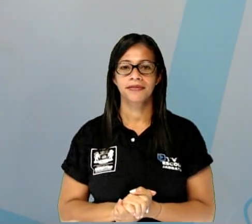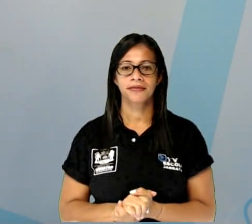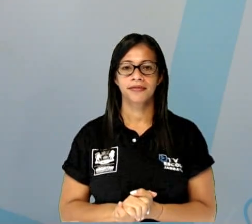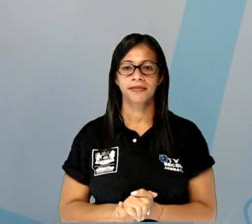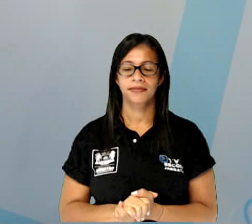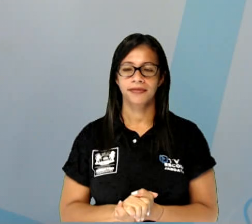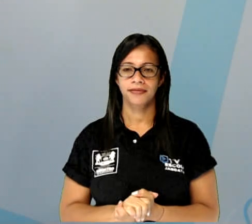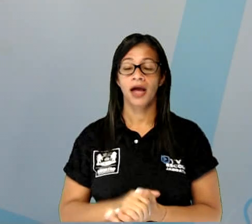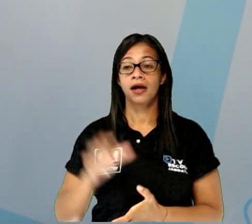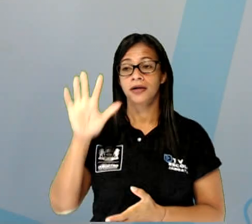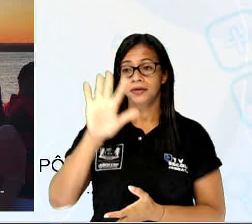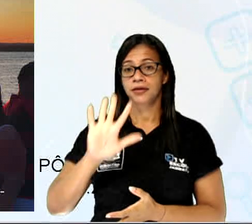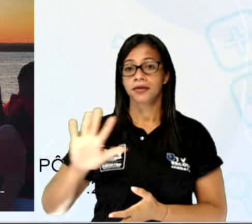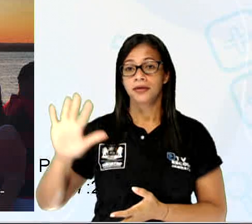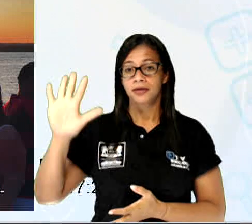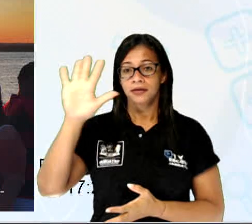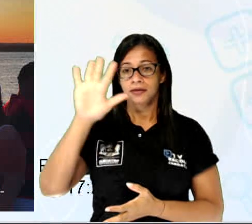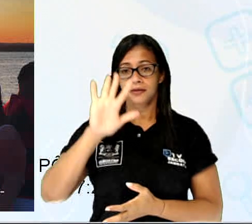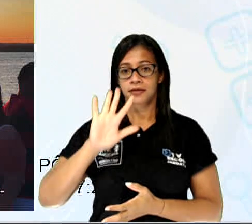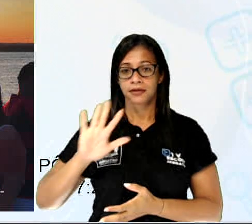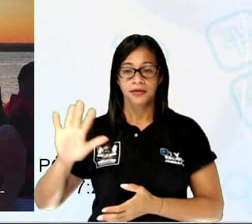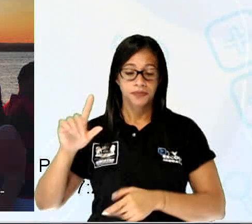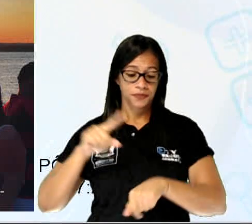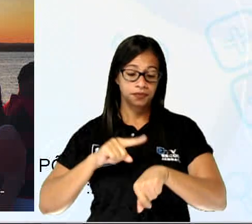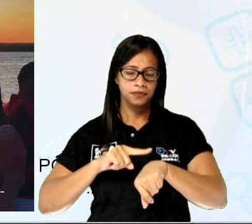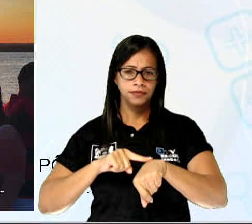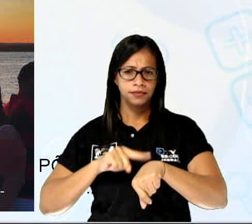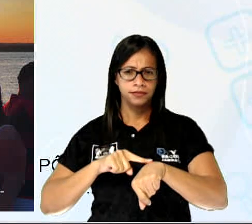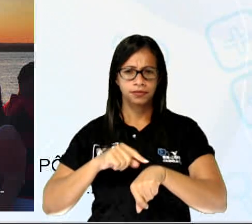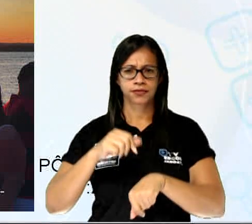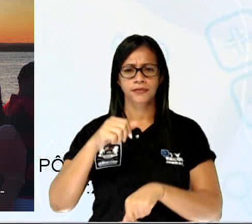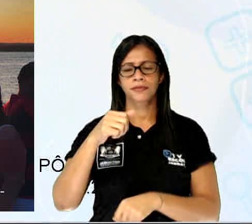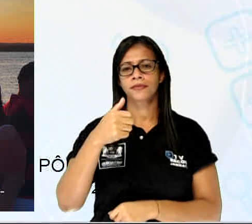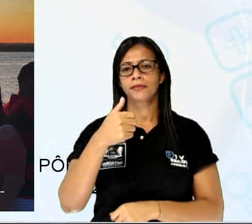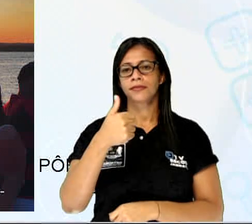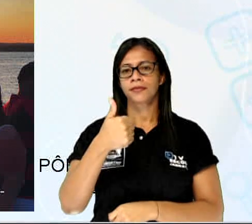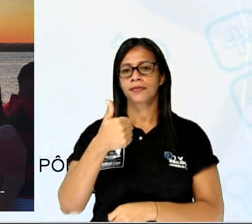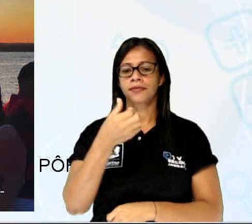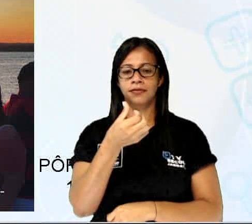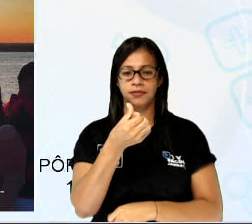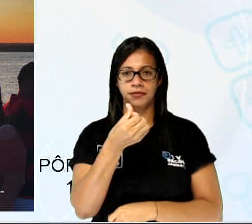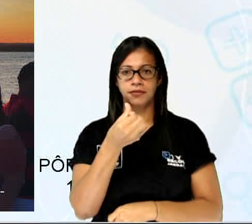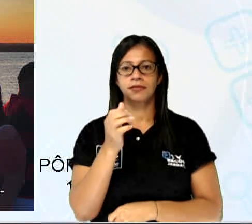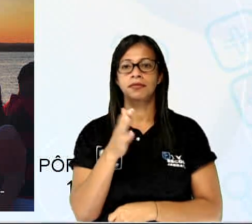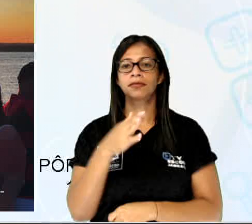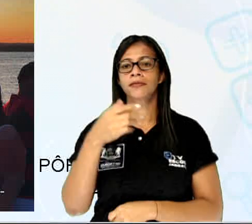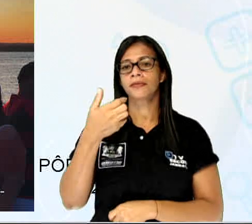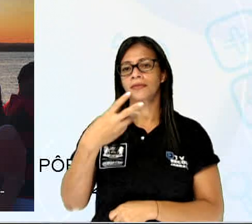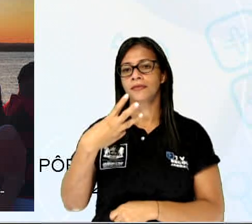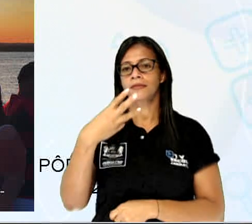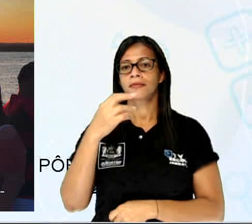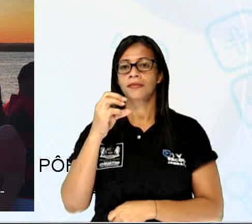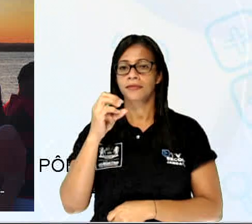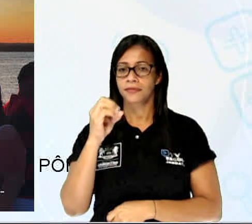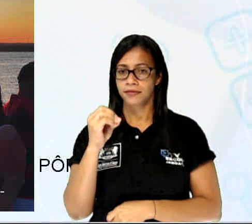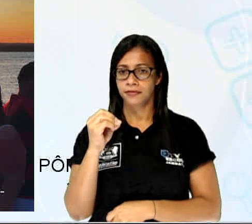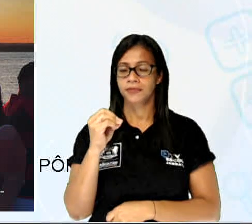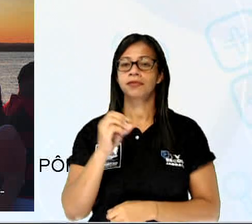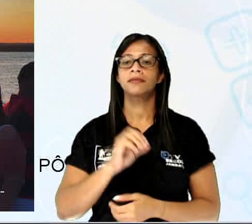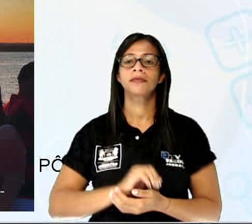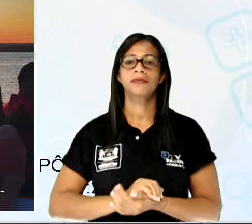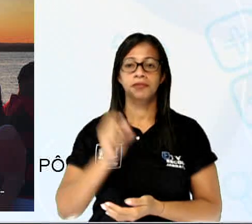E essas imagens, olha, o horário foi às 16h30 do pôr do sol da Bahia, né, do Ponta do